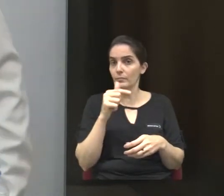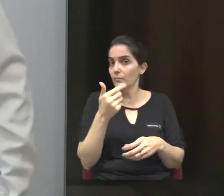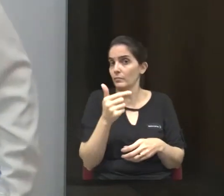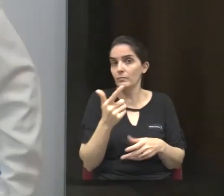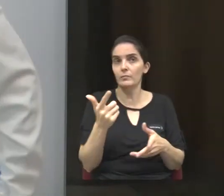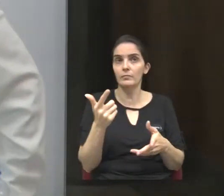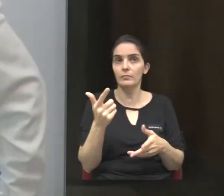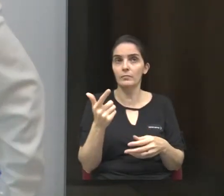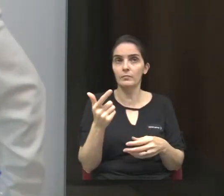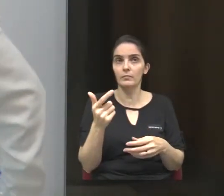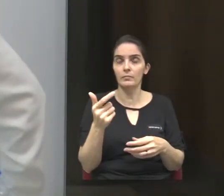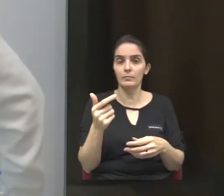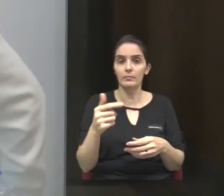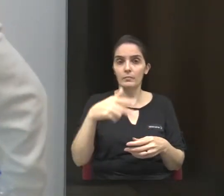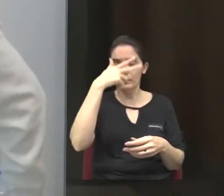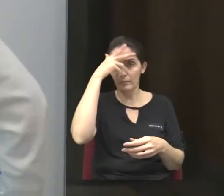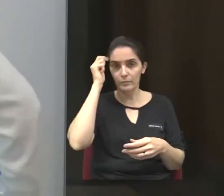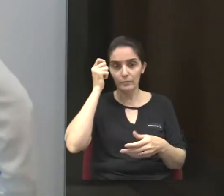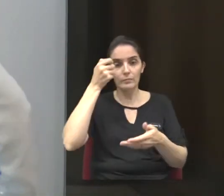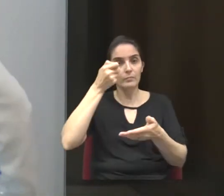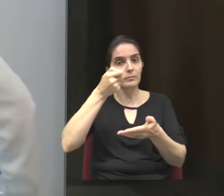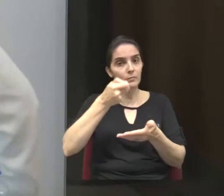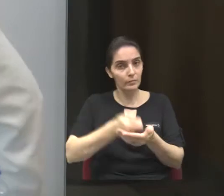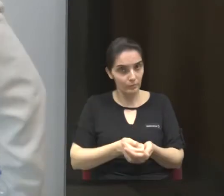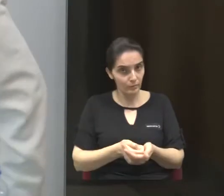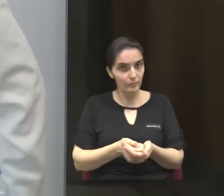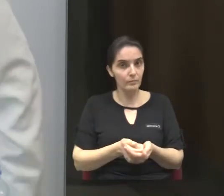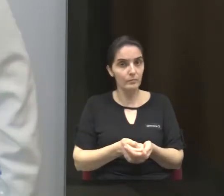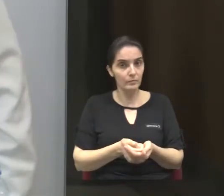executivo municipal e a câmara municipal